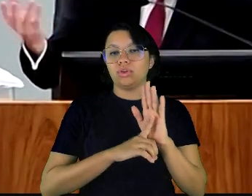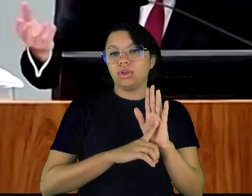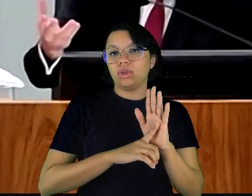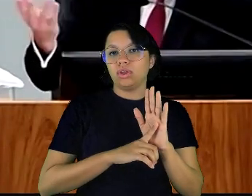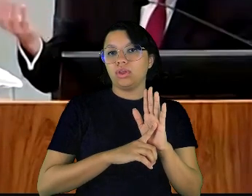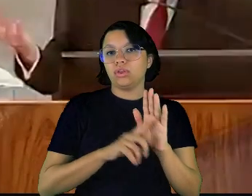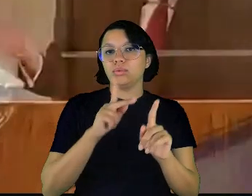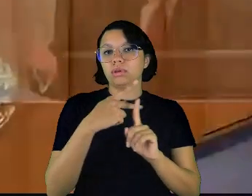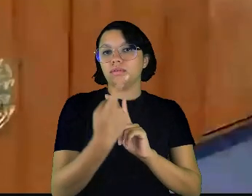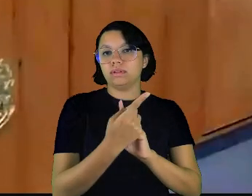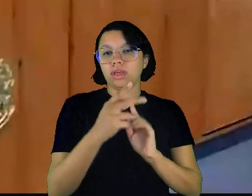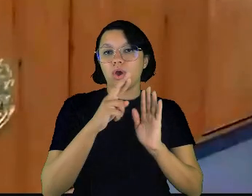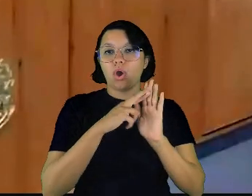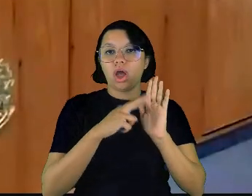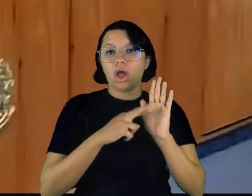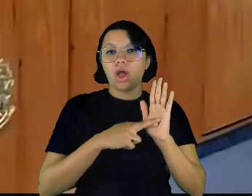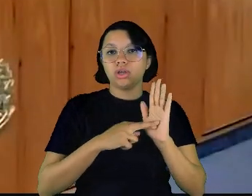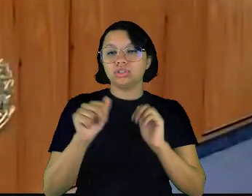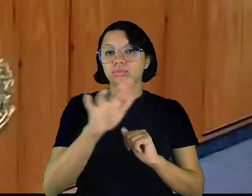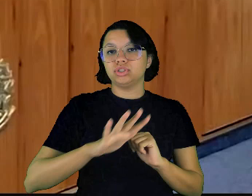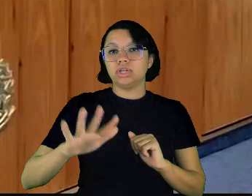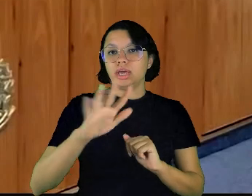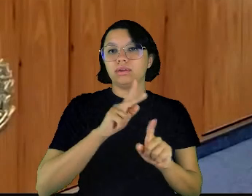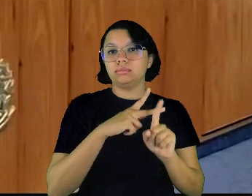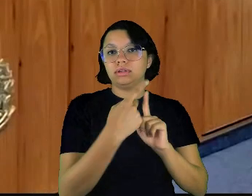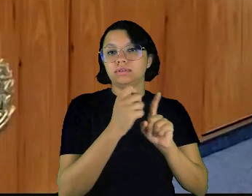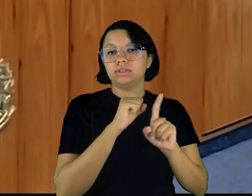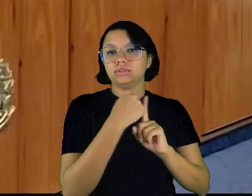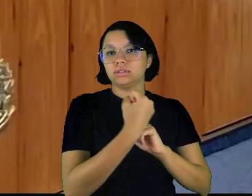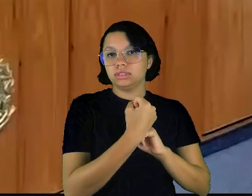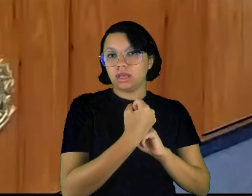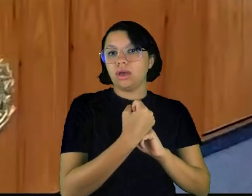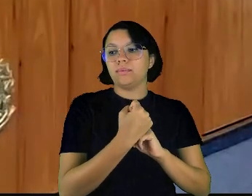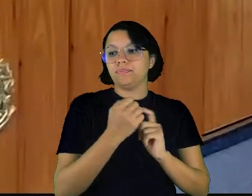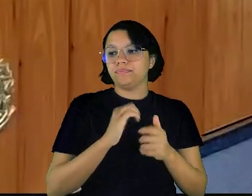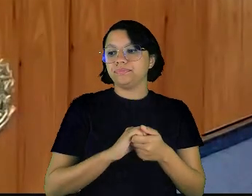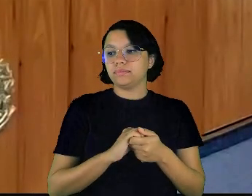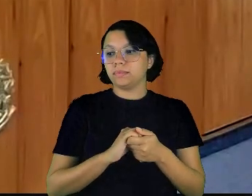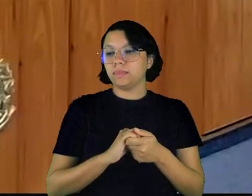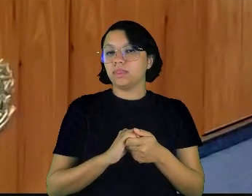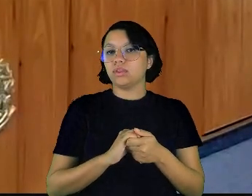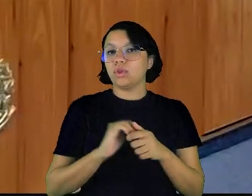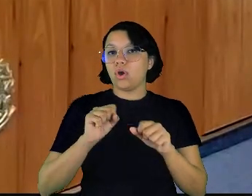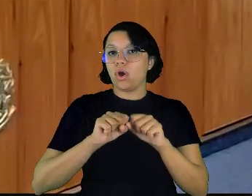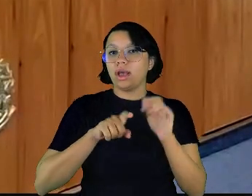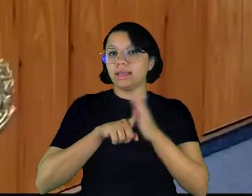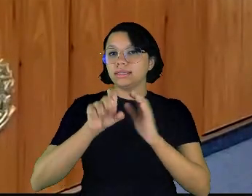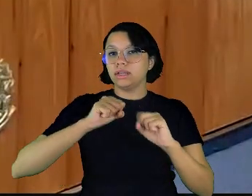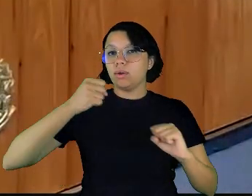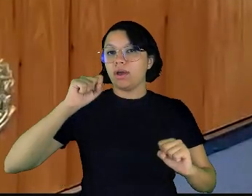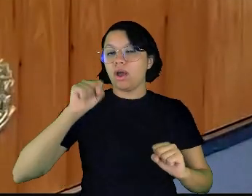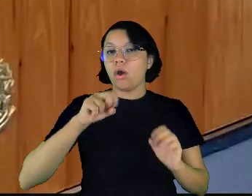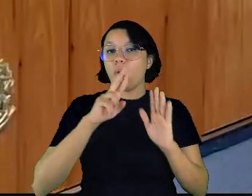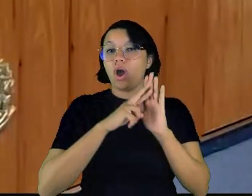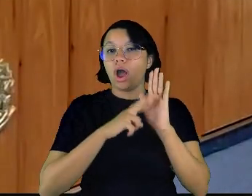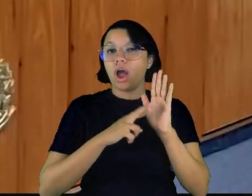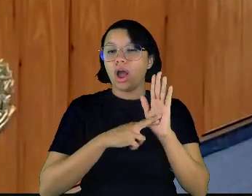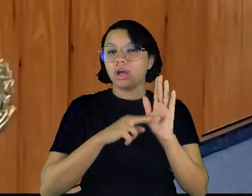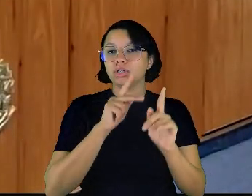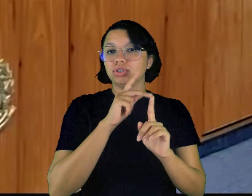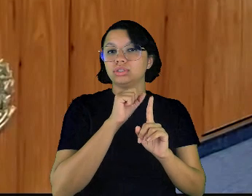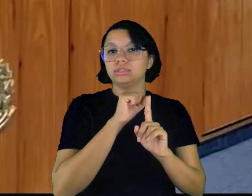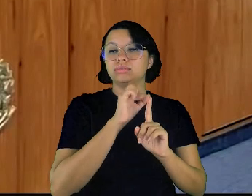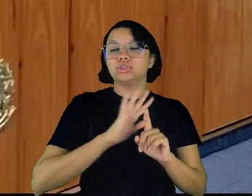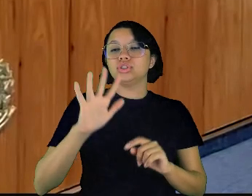regime geral da Previdência Social, vou falar sobre, né, a nossa questão maior aqui é o regime geral. Então, lá na Constituição, o que nós